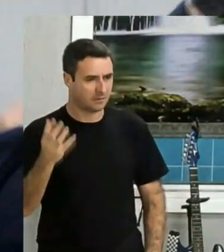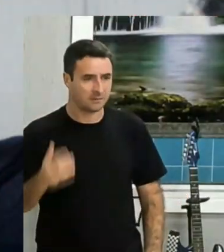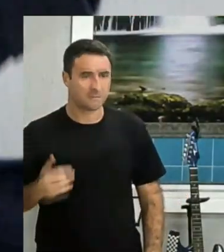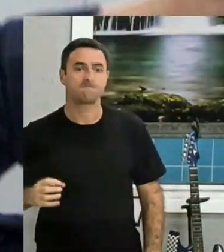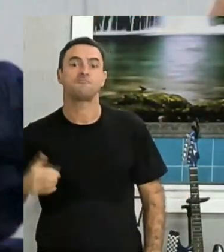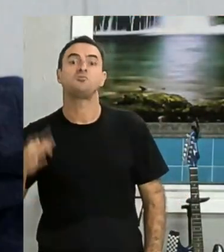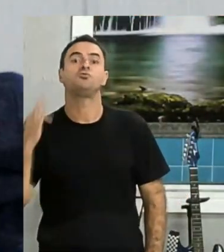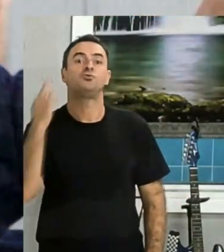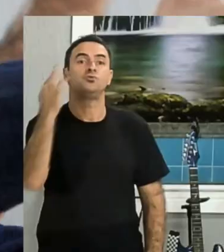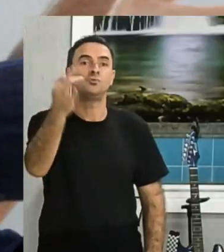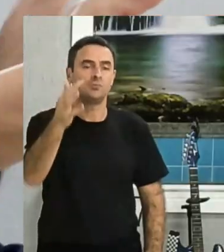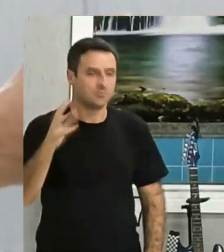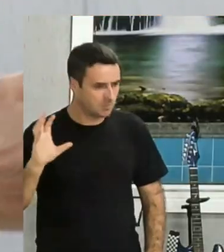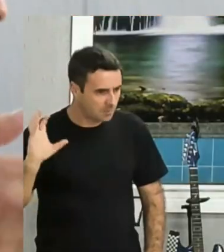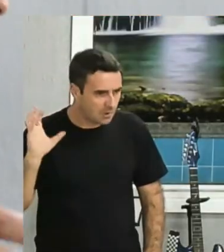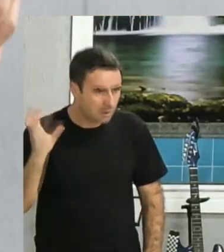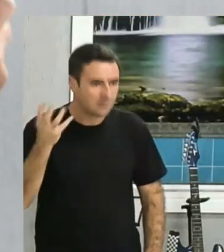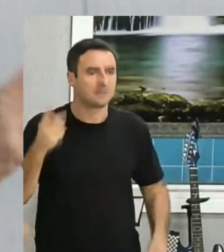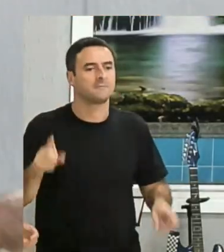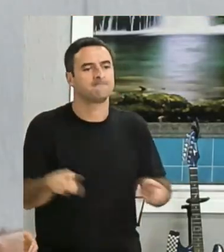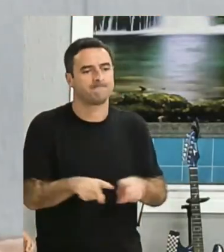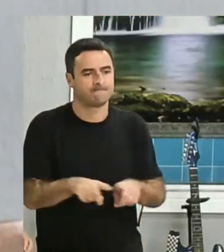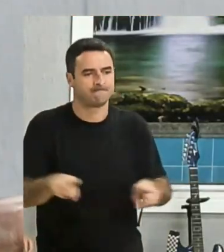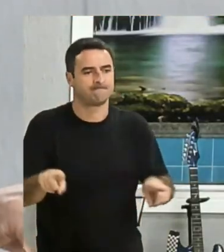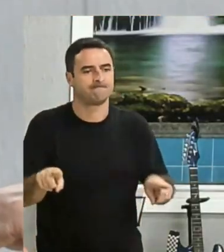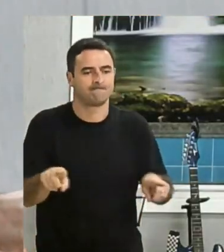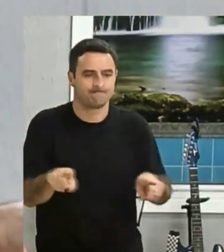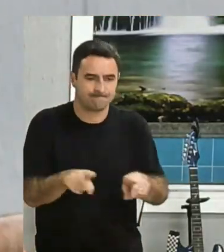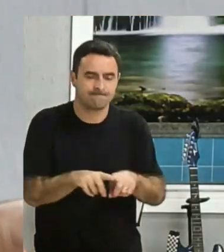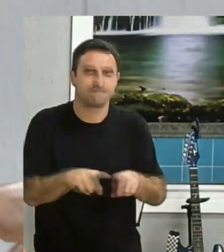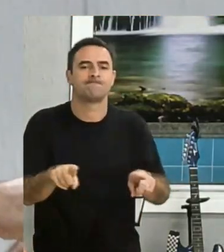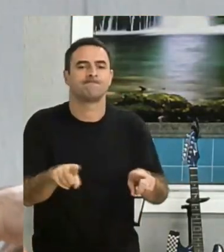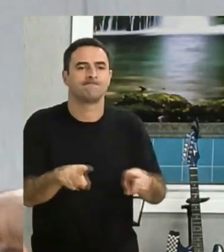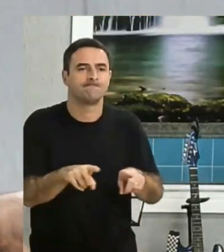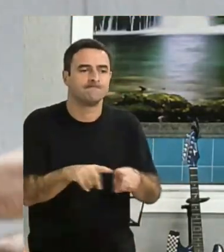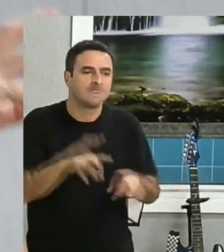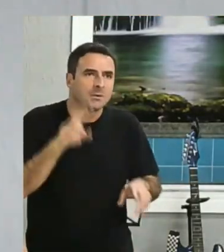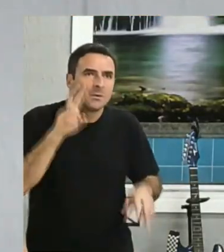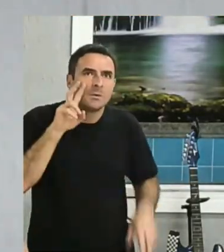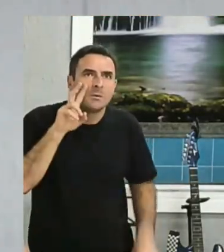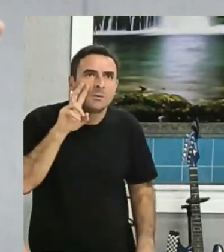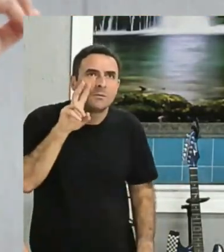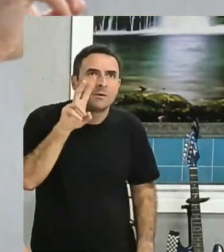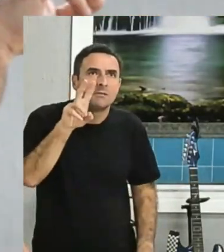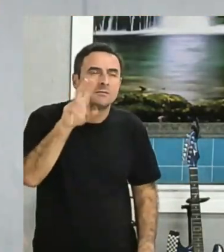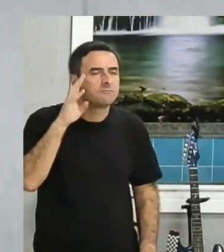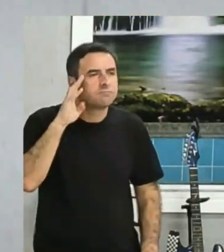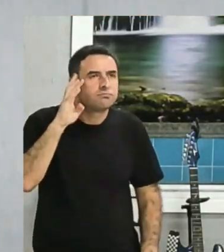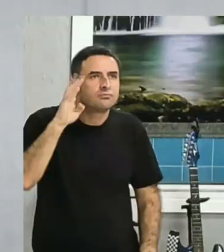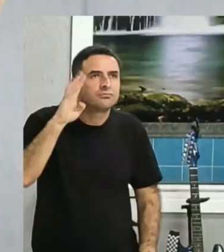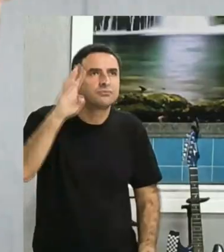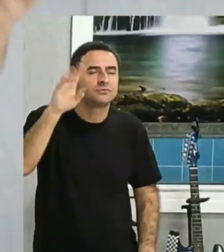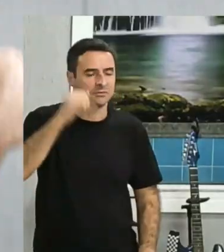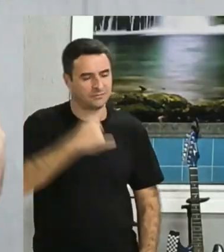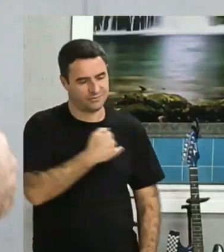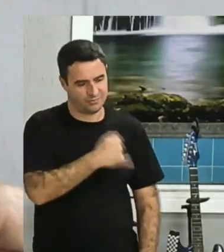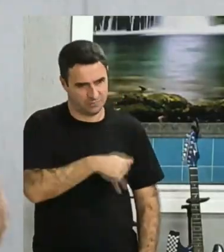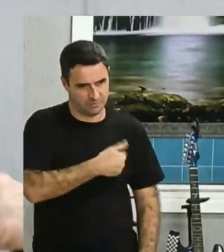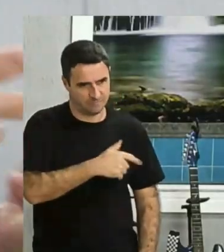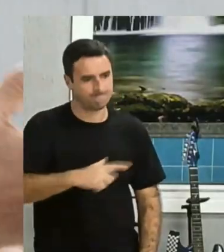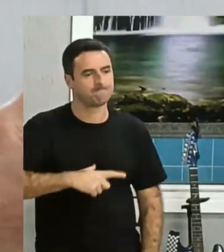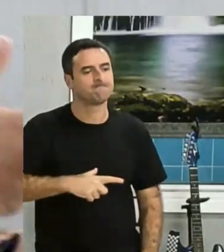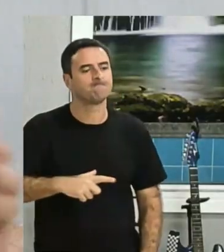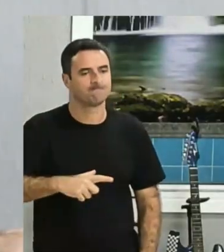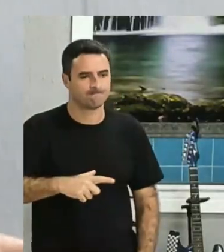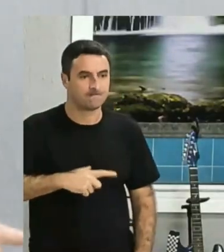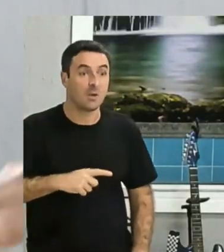e acontecerão. Essa é uma visão que João está tendo, que o Senhor